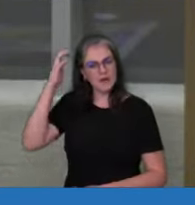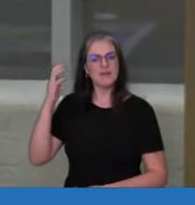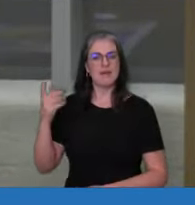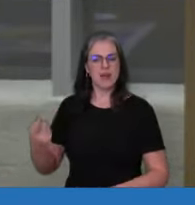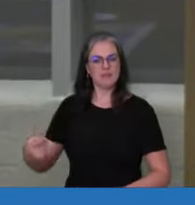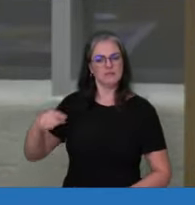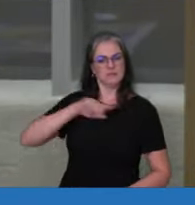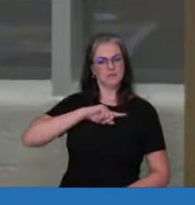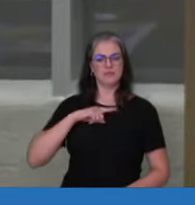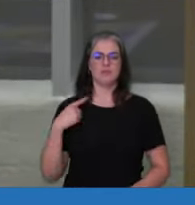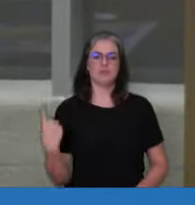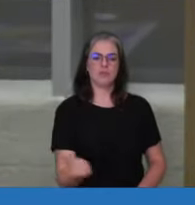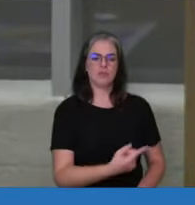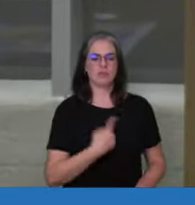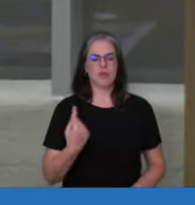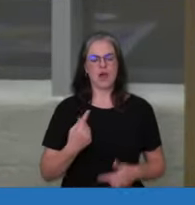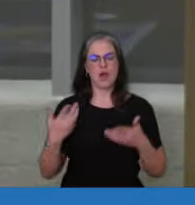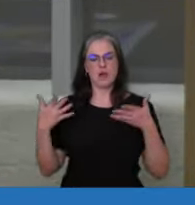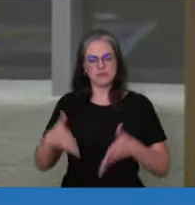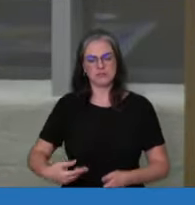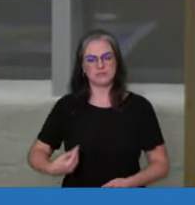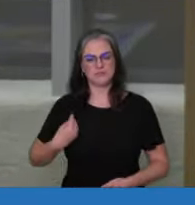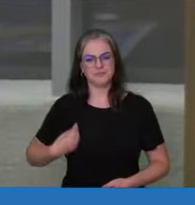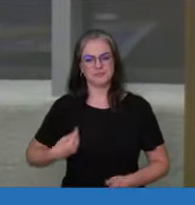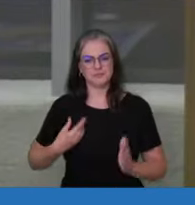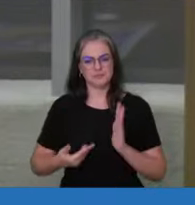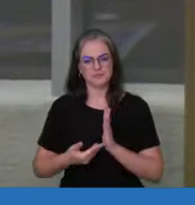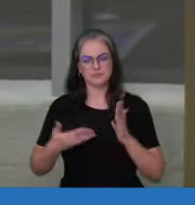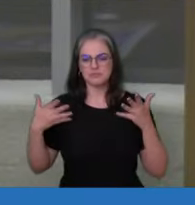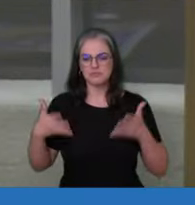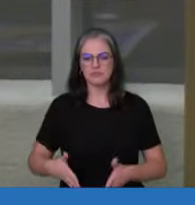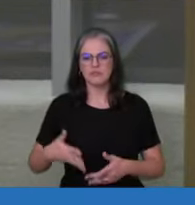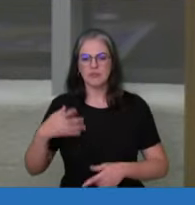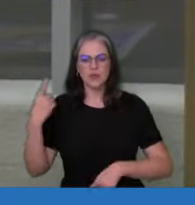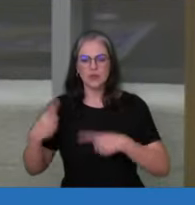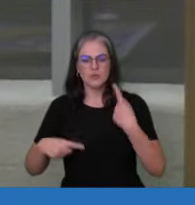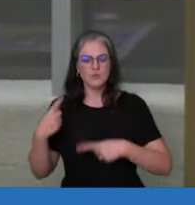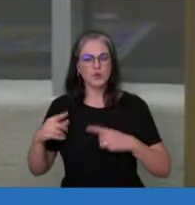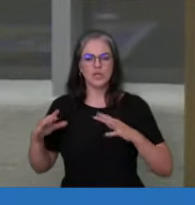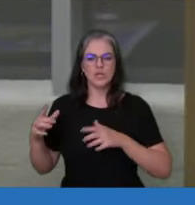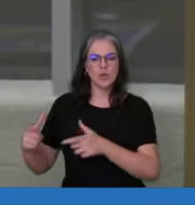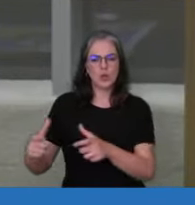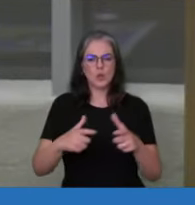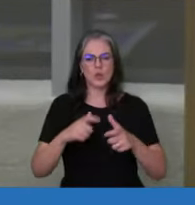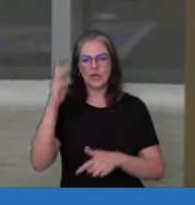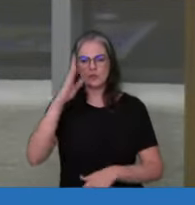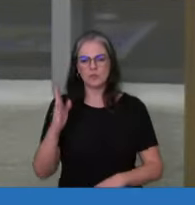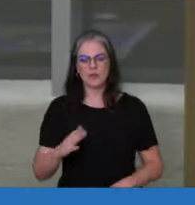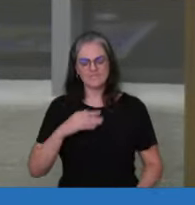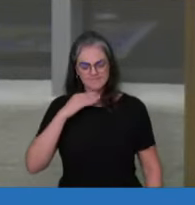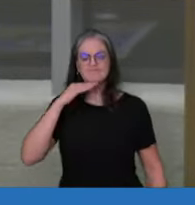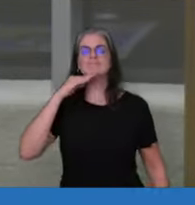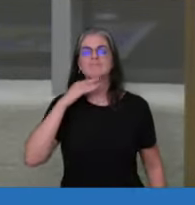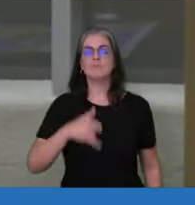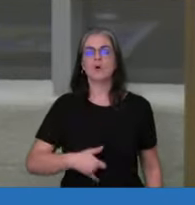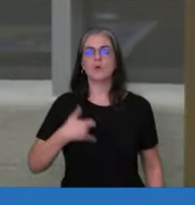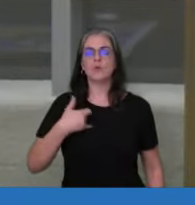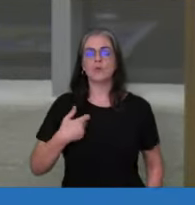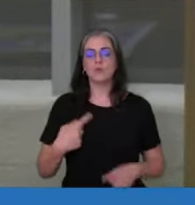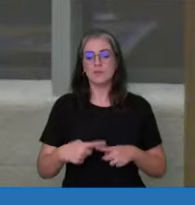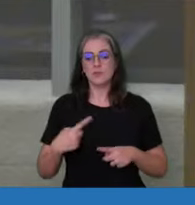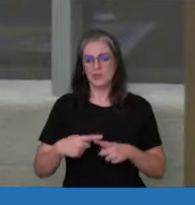Nós ocupamos este parlamento, nós ocupamos a política institucional do Brasil de cabeça erguida, porque nós